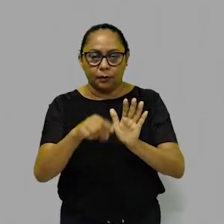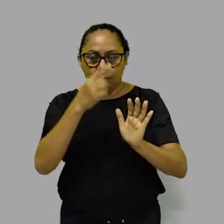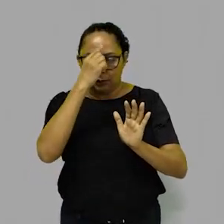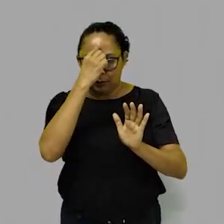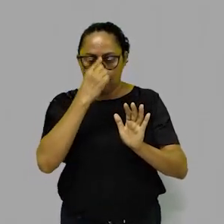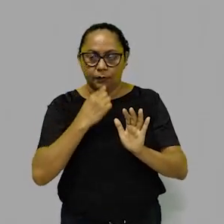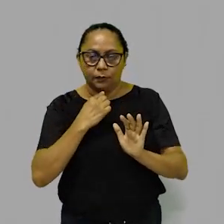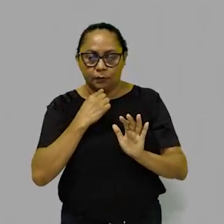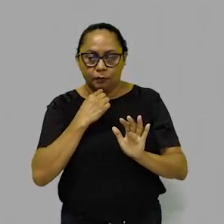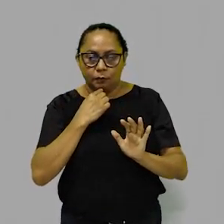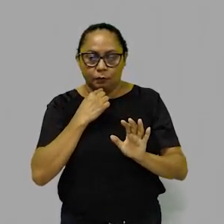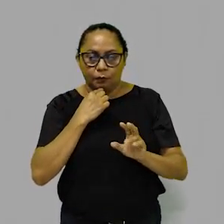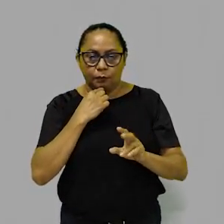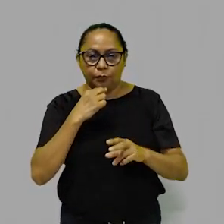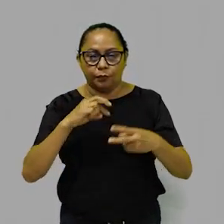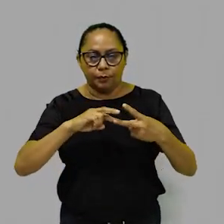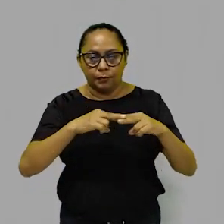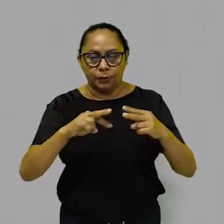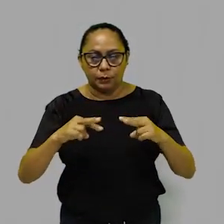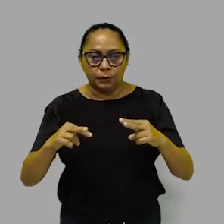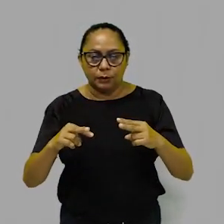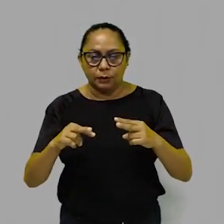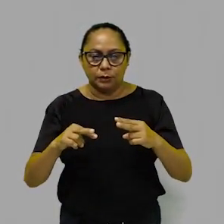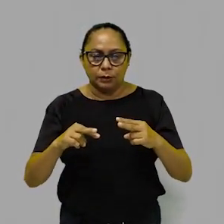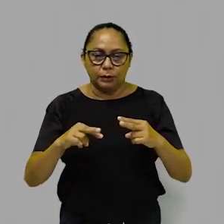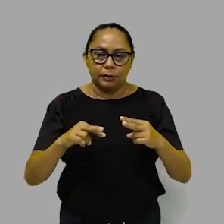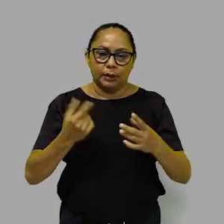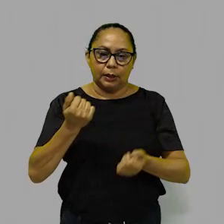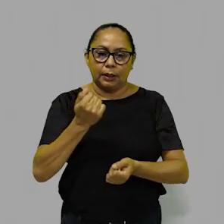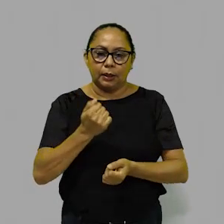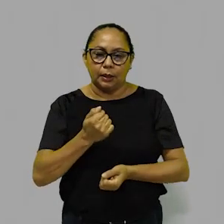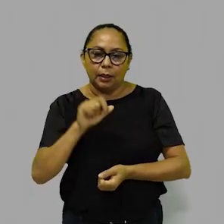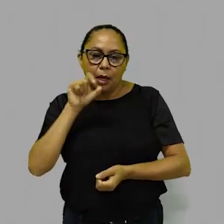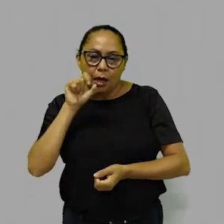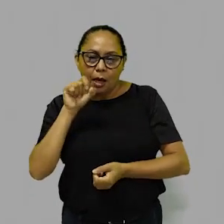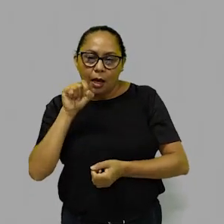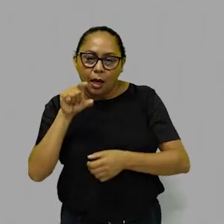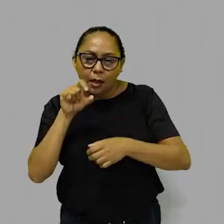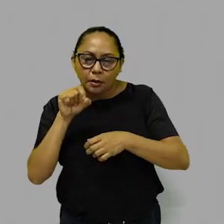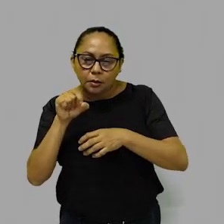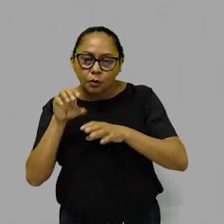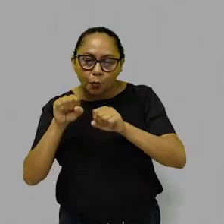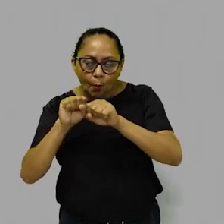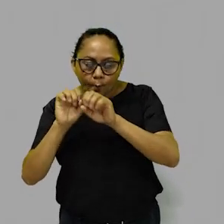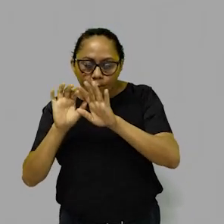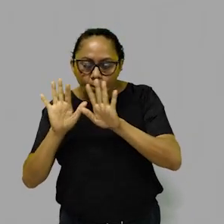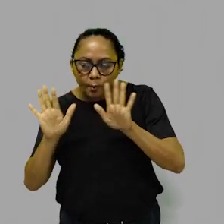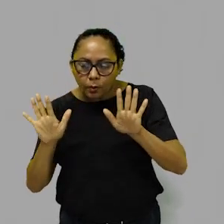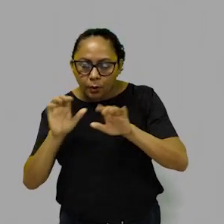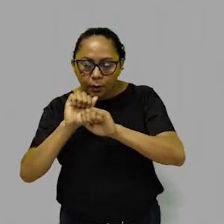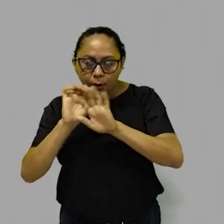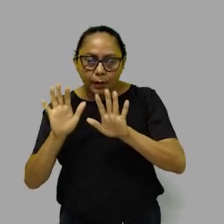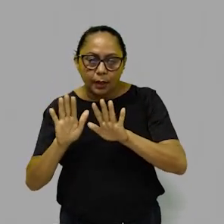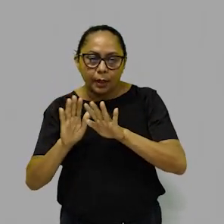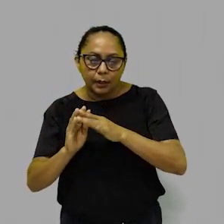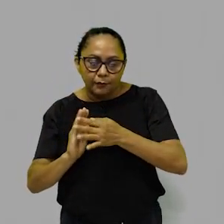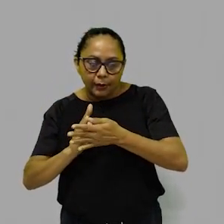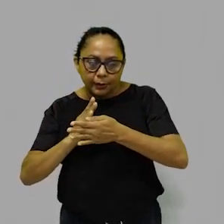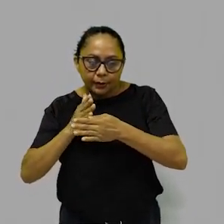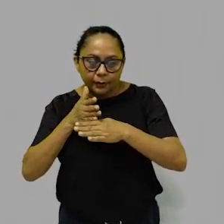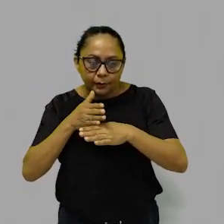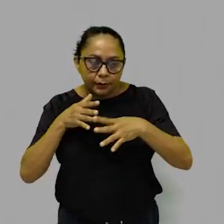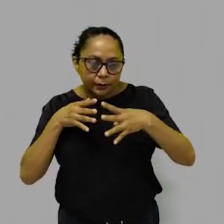aqui por essas células azuis, esbranquiçadas, elas vão aqui, ó, atravessar a parede dos